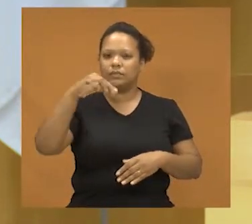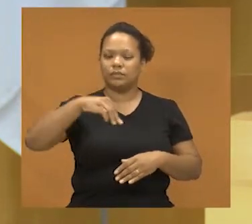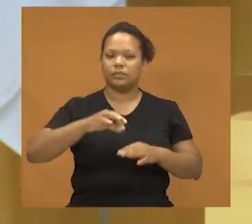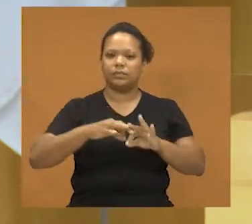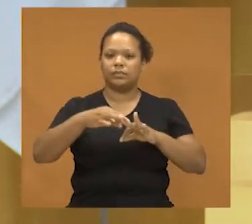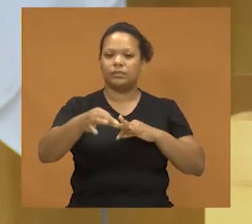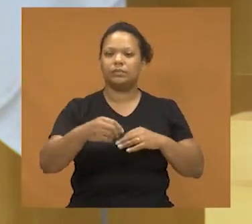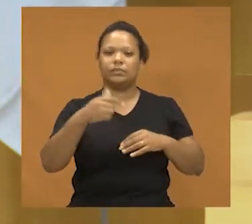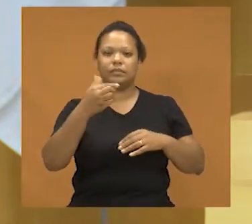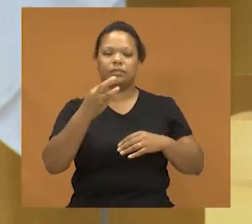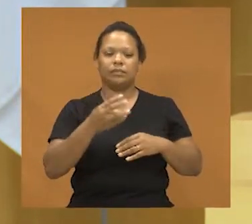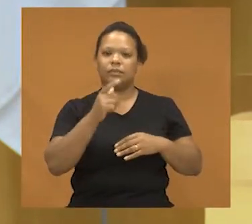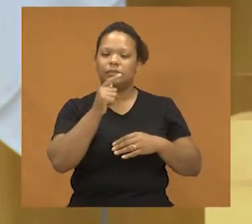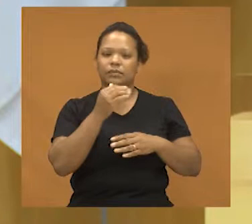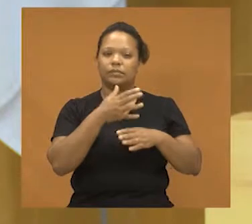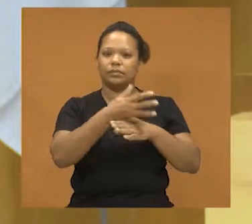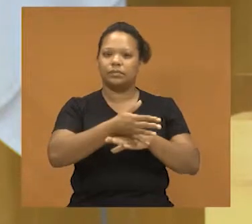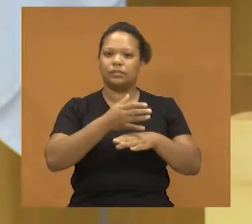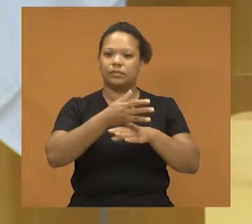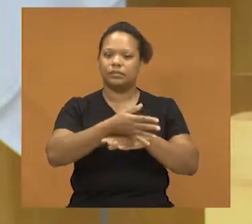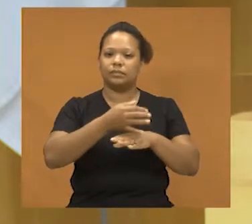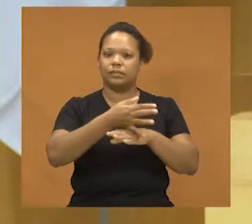23 nascentes, dados do IGC,